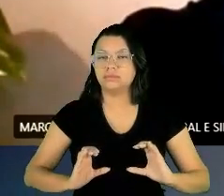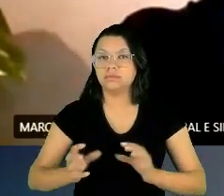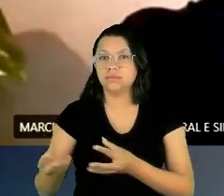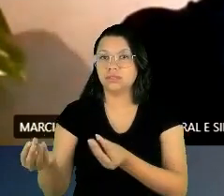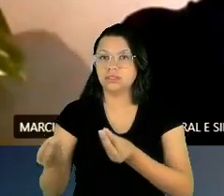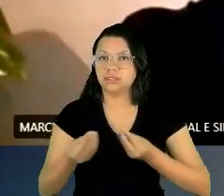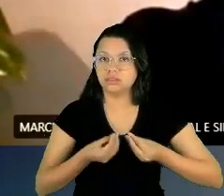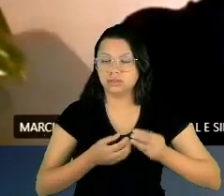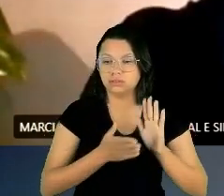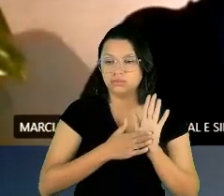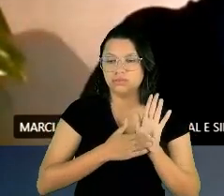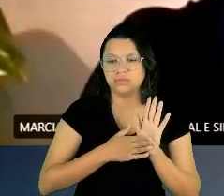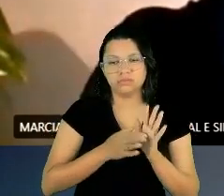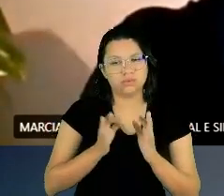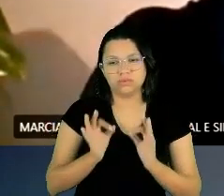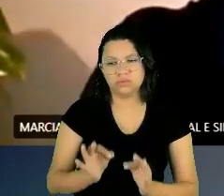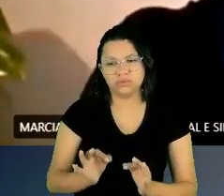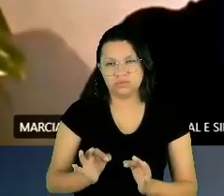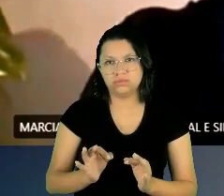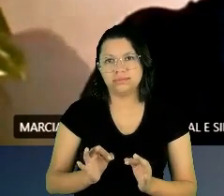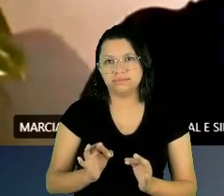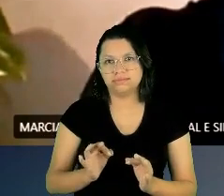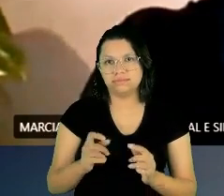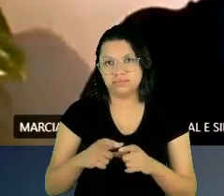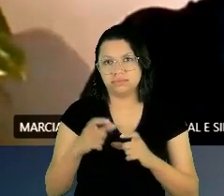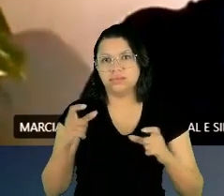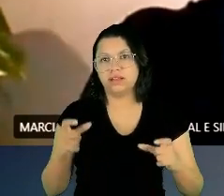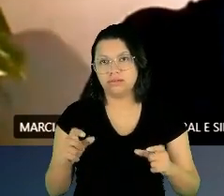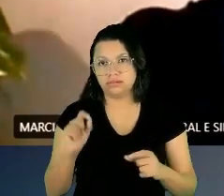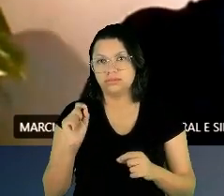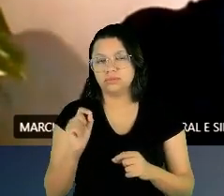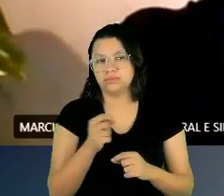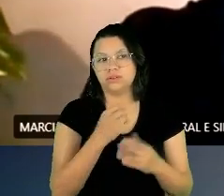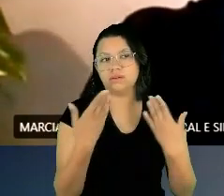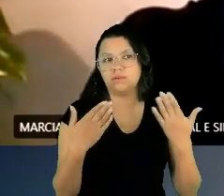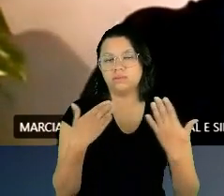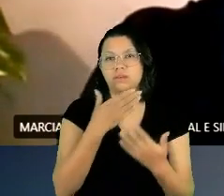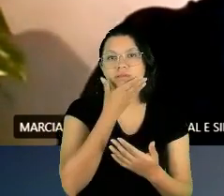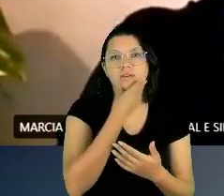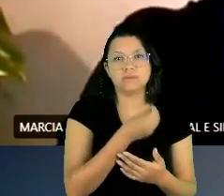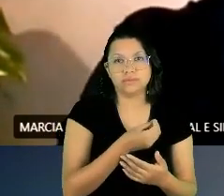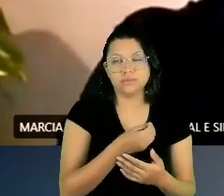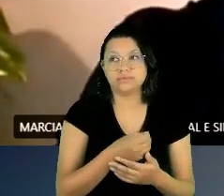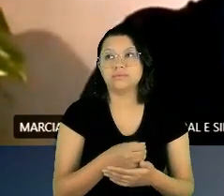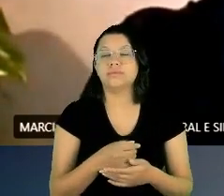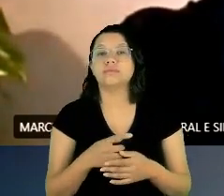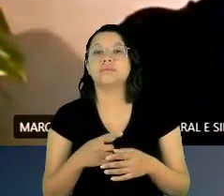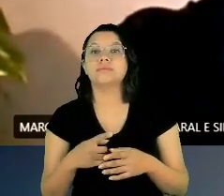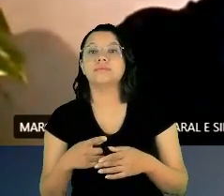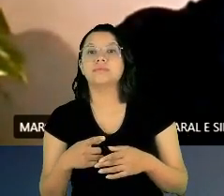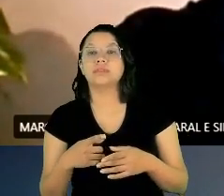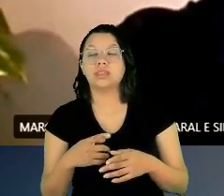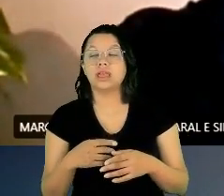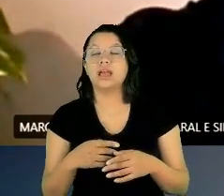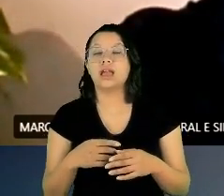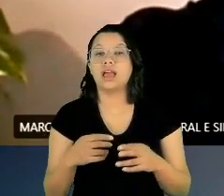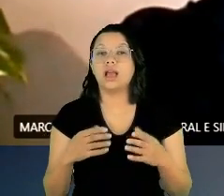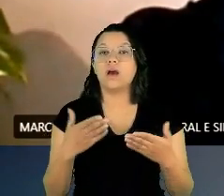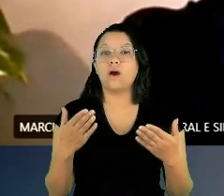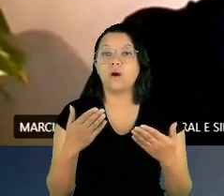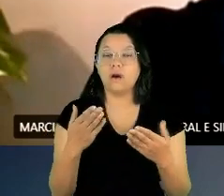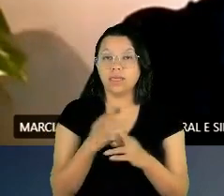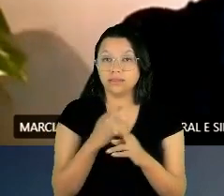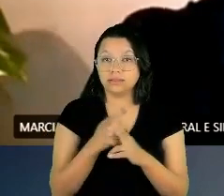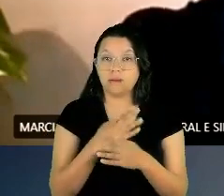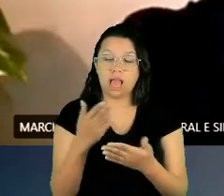comportamentais, para receber propostas injustas com maior frequência do que homens. E aí vai de encontro com a